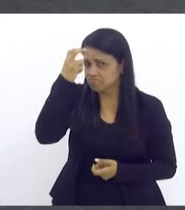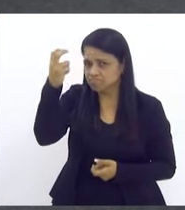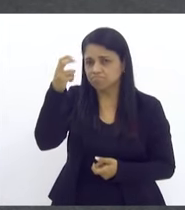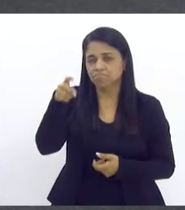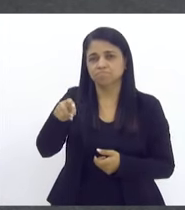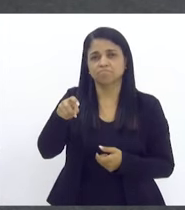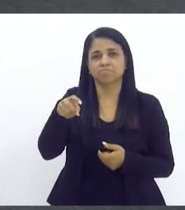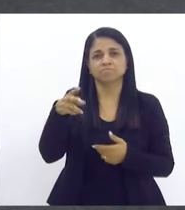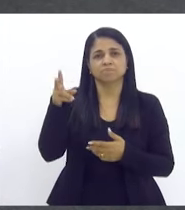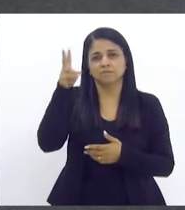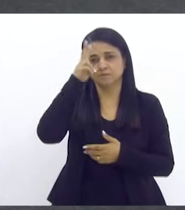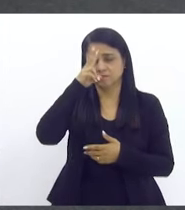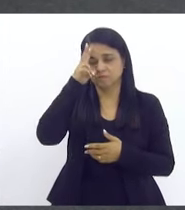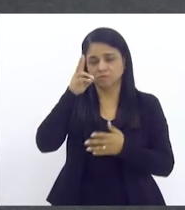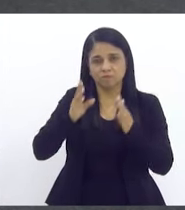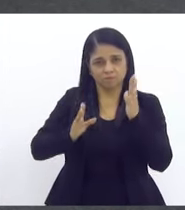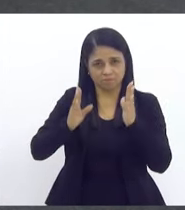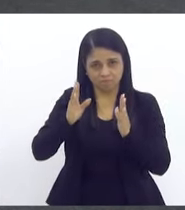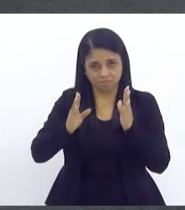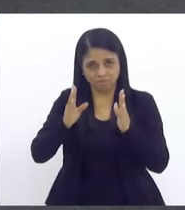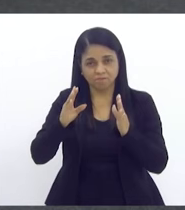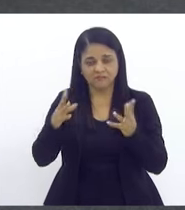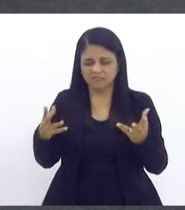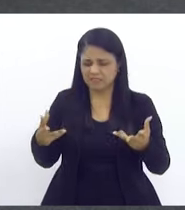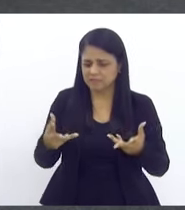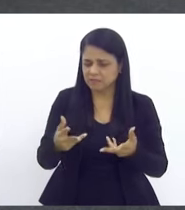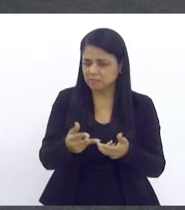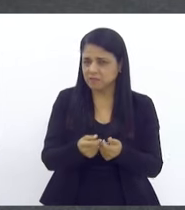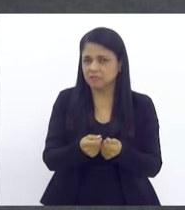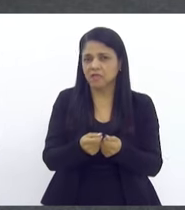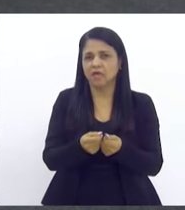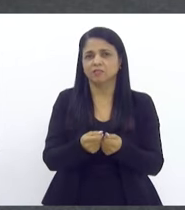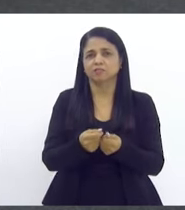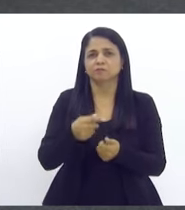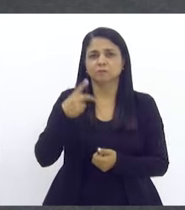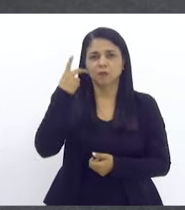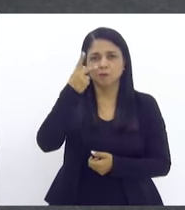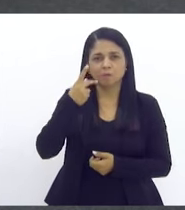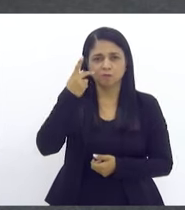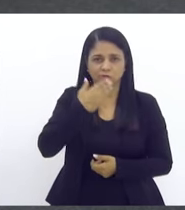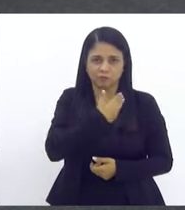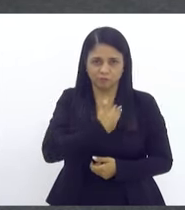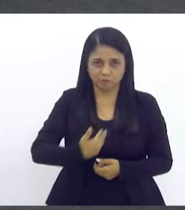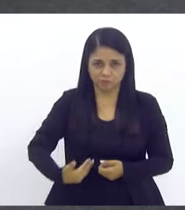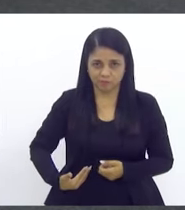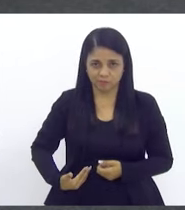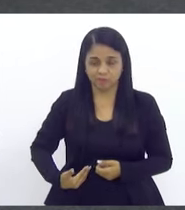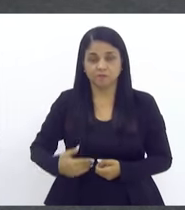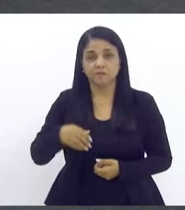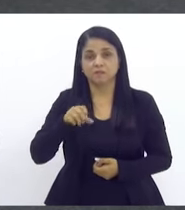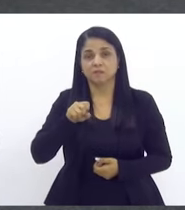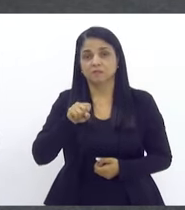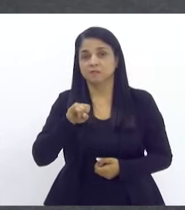nosso tempo histórico, com uma enorme sensibilidade para a produção da política pública. Então, Silvio merece essa maior comenda